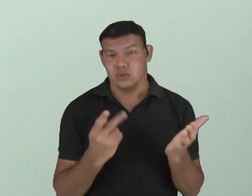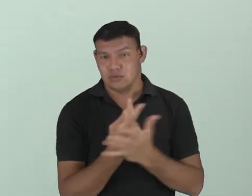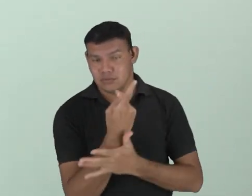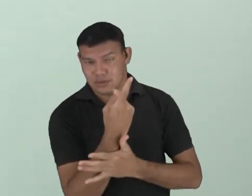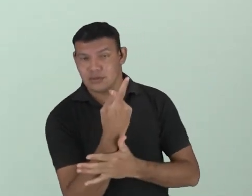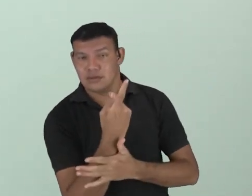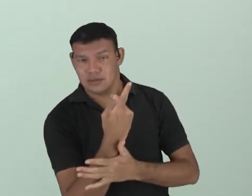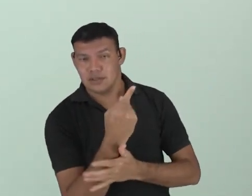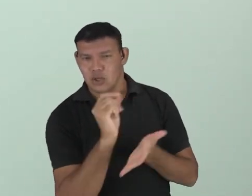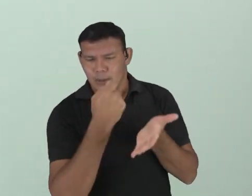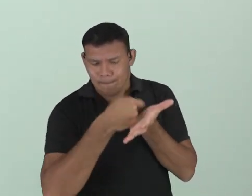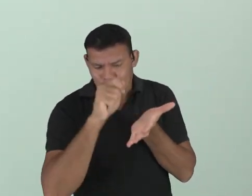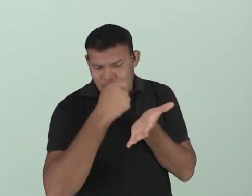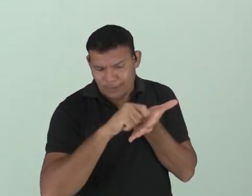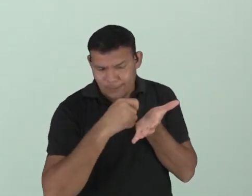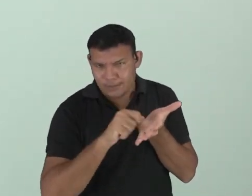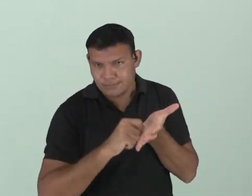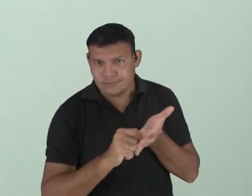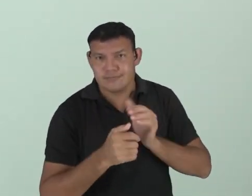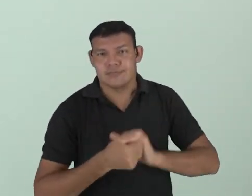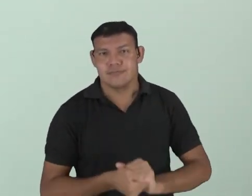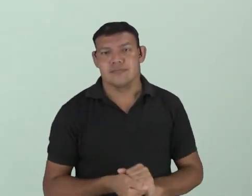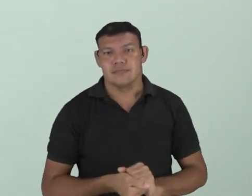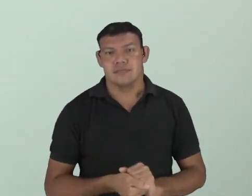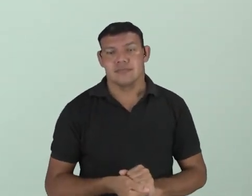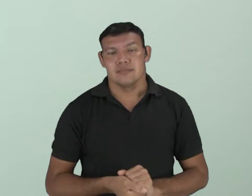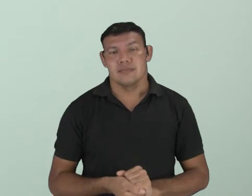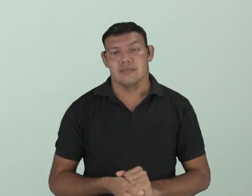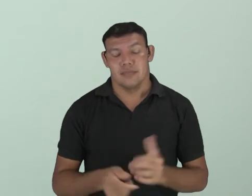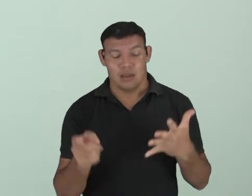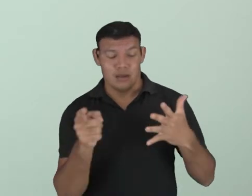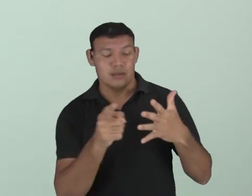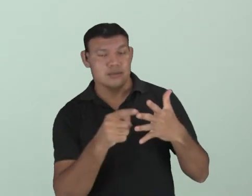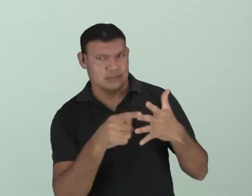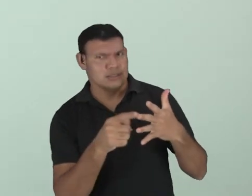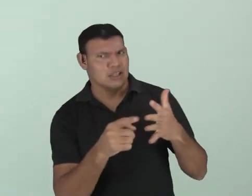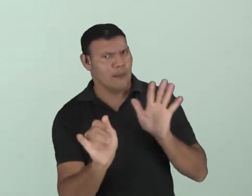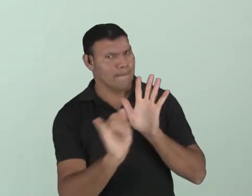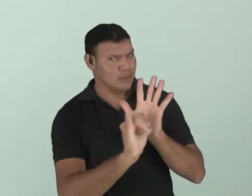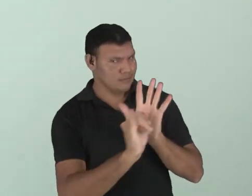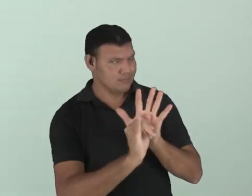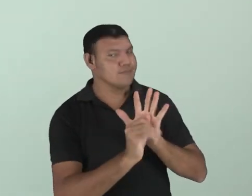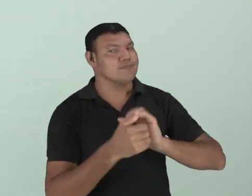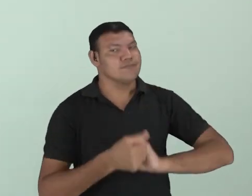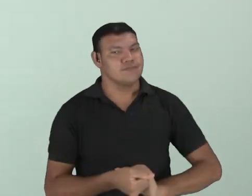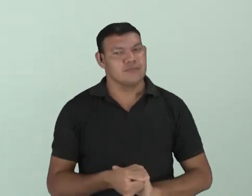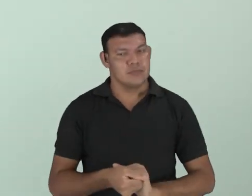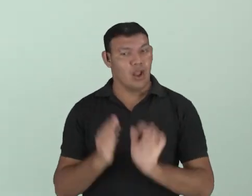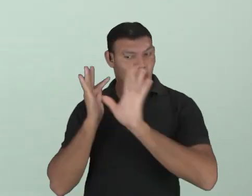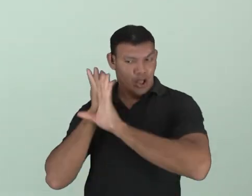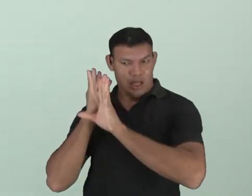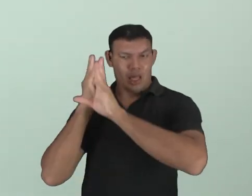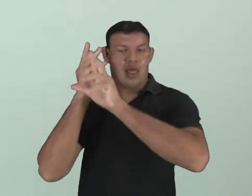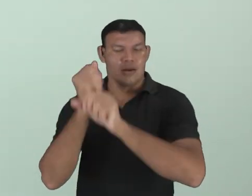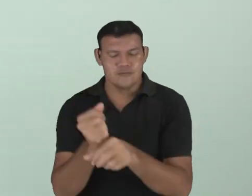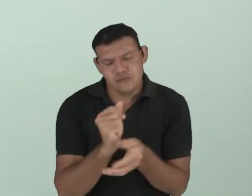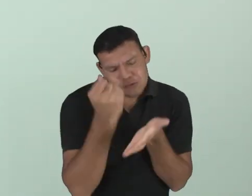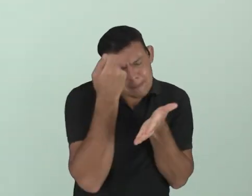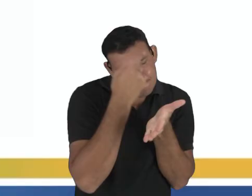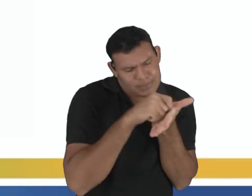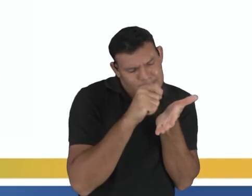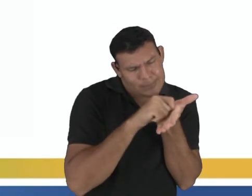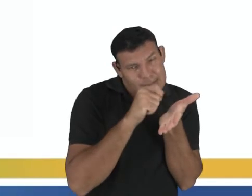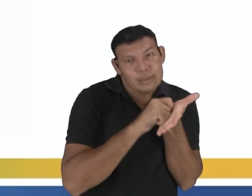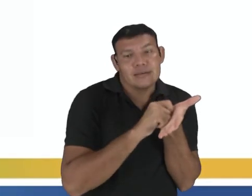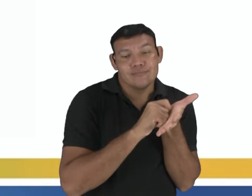que você já anotou, no momento, esse ponto 3 seria essa identificação. Então, é revisar as notas